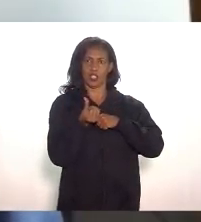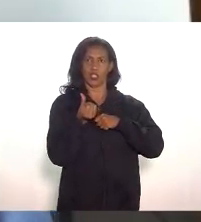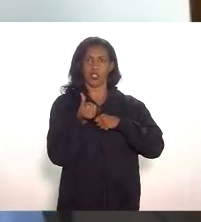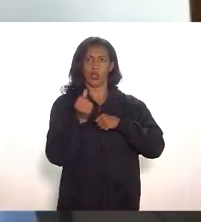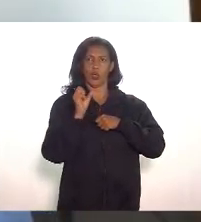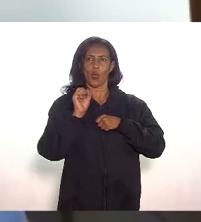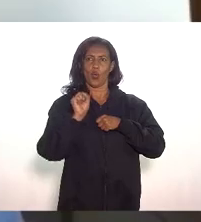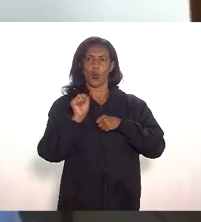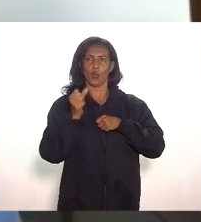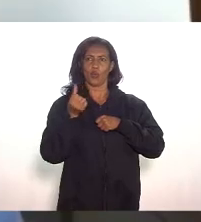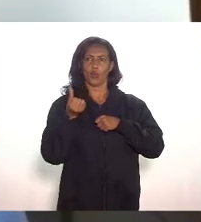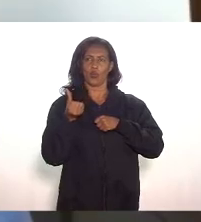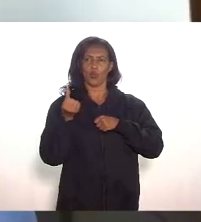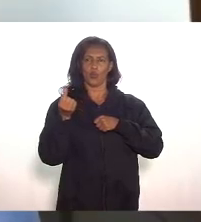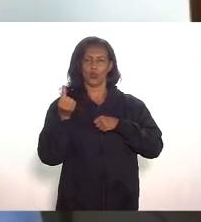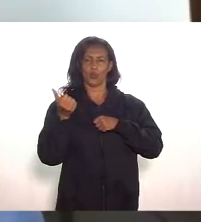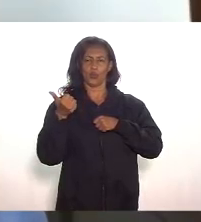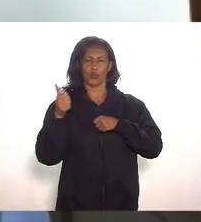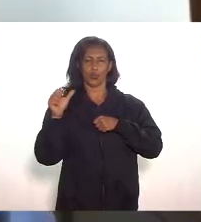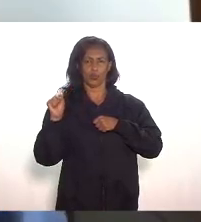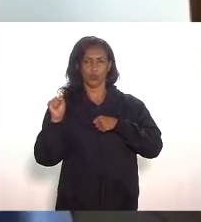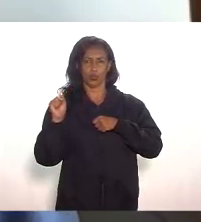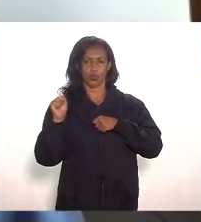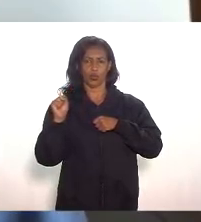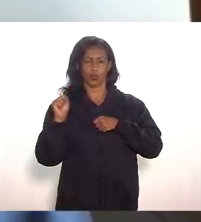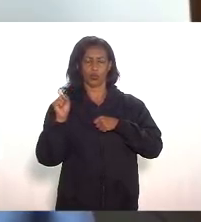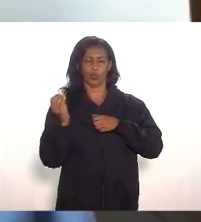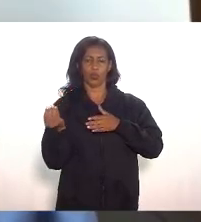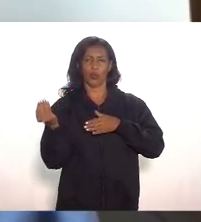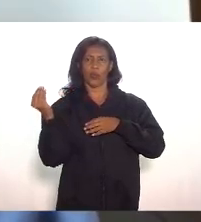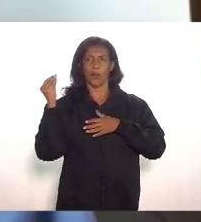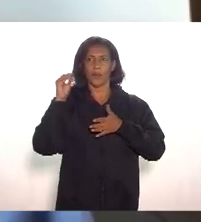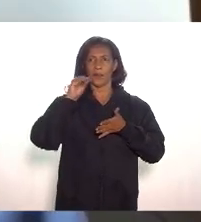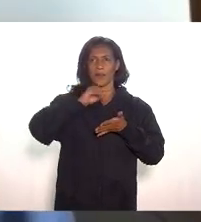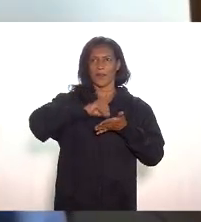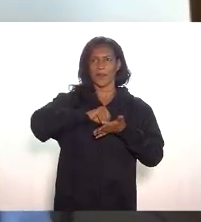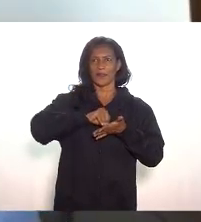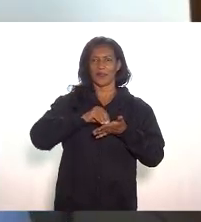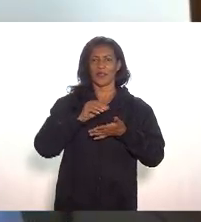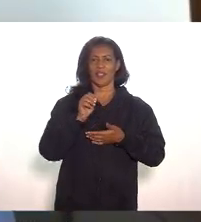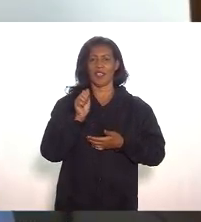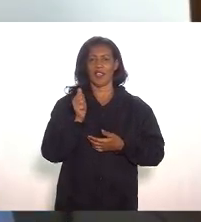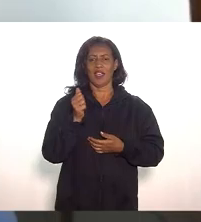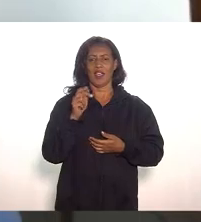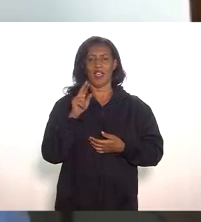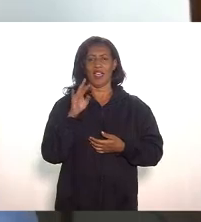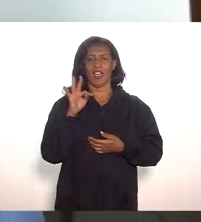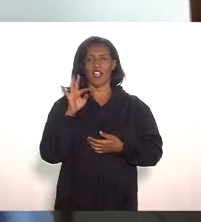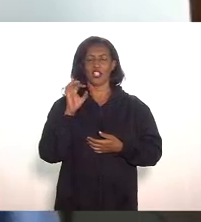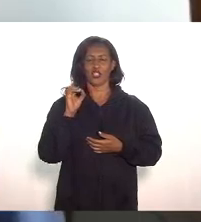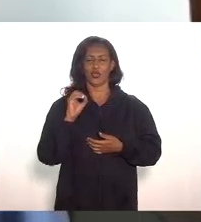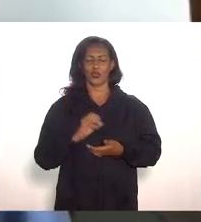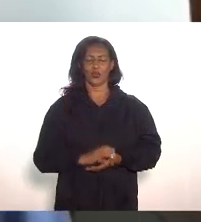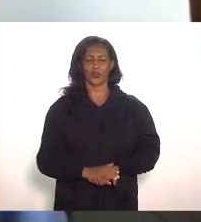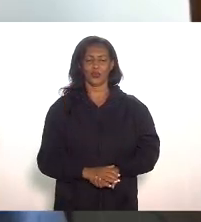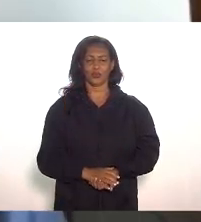de 18, bem como inclui o parágrafo único ao referido artigo. O autor é o deputado Rodrigo Amorim.